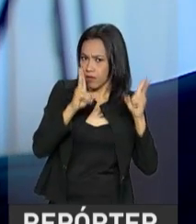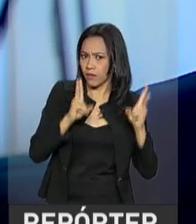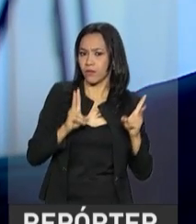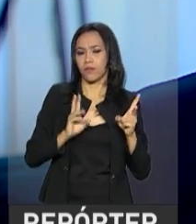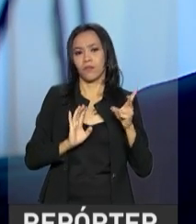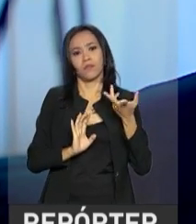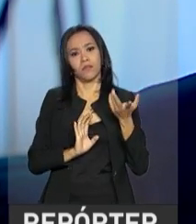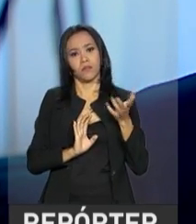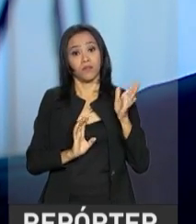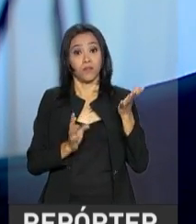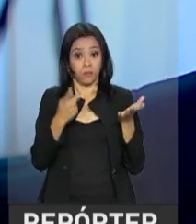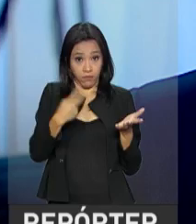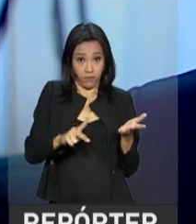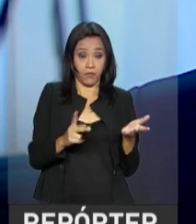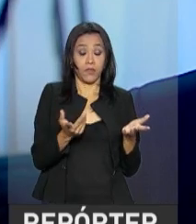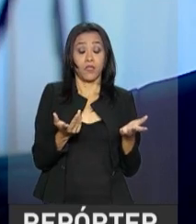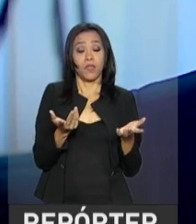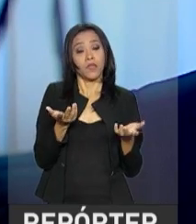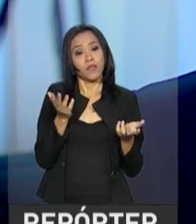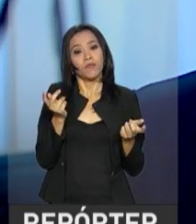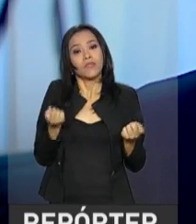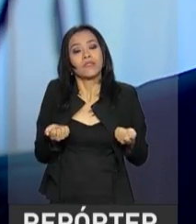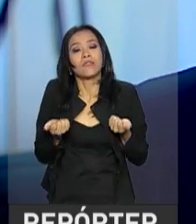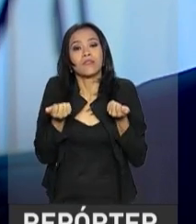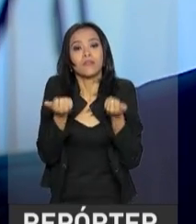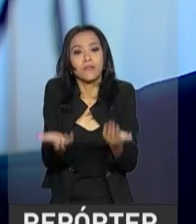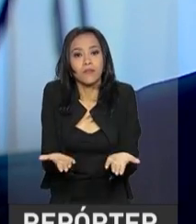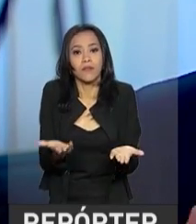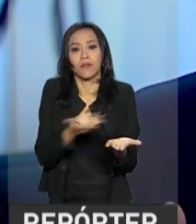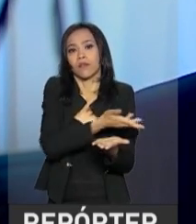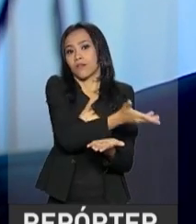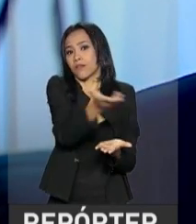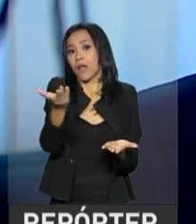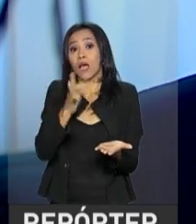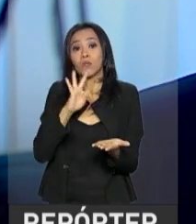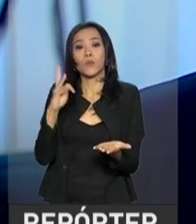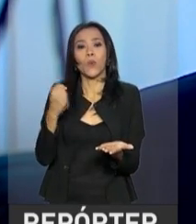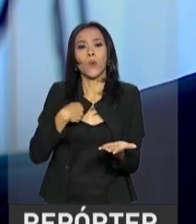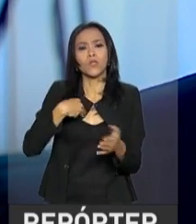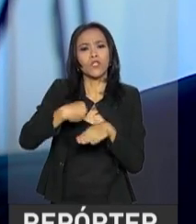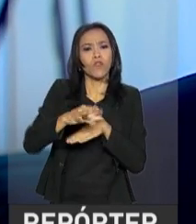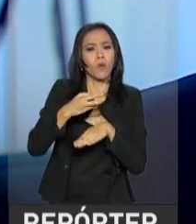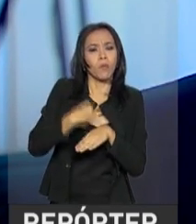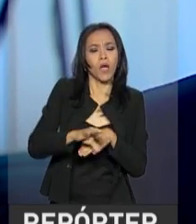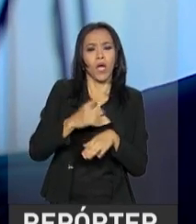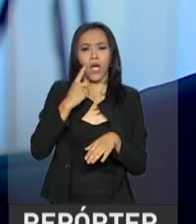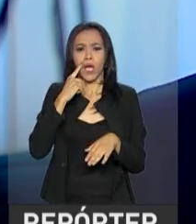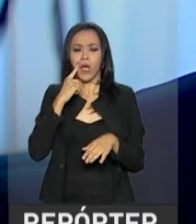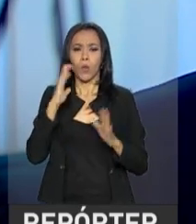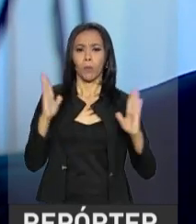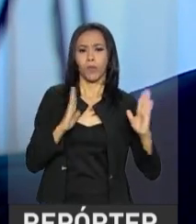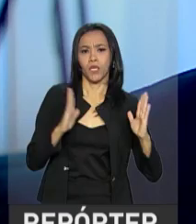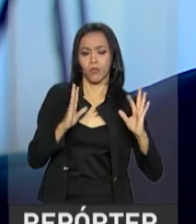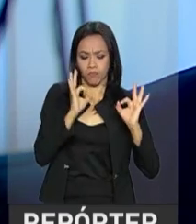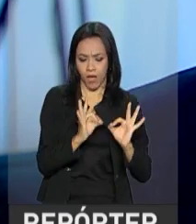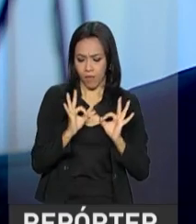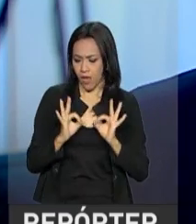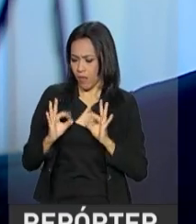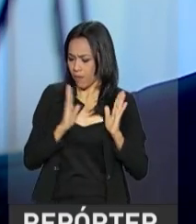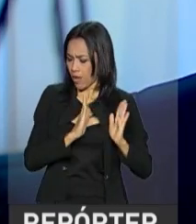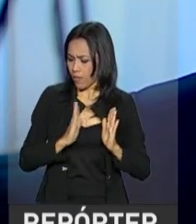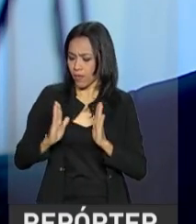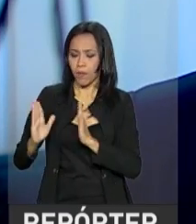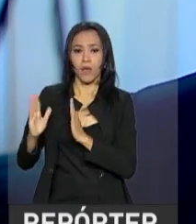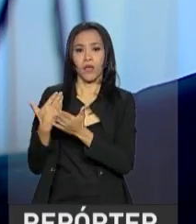eh dando eh condições a todos de se informarem com prazos adequados de fazerem seus